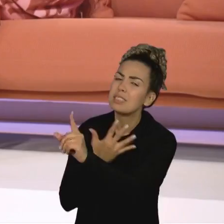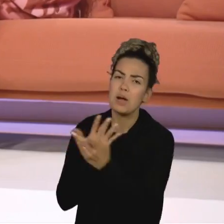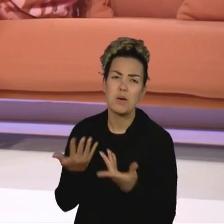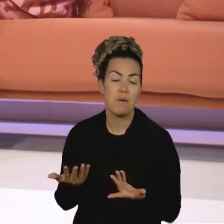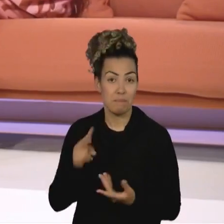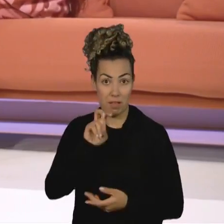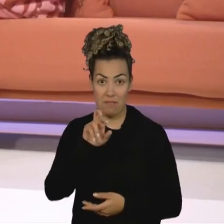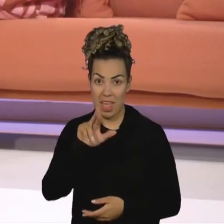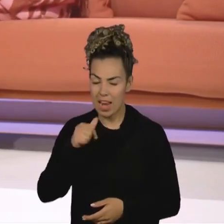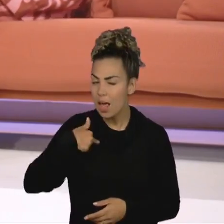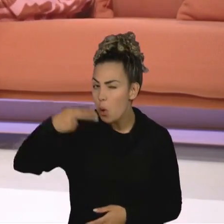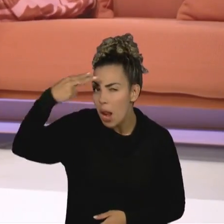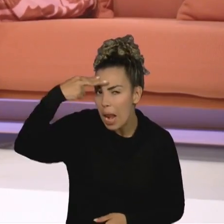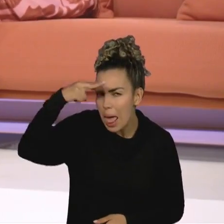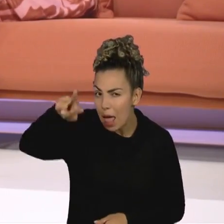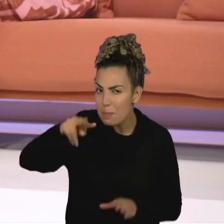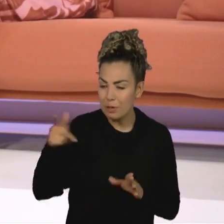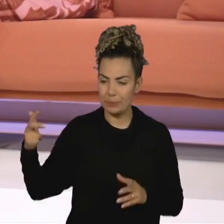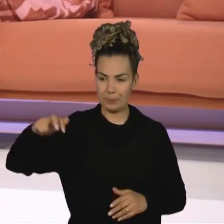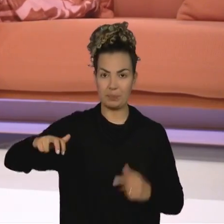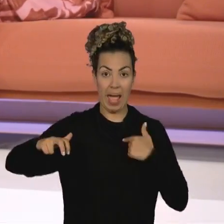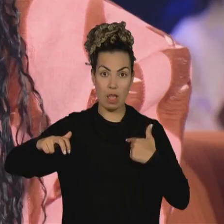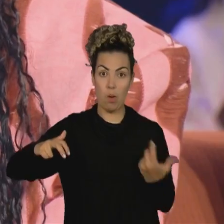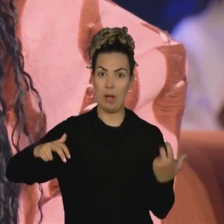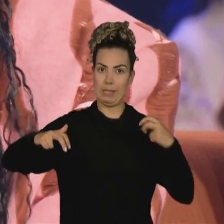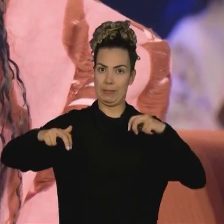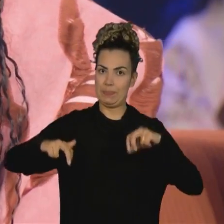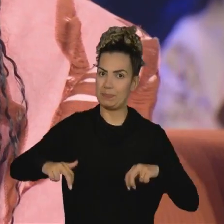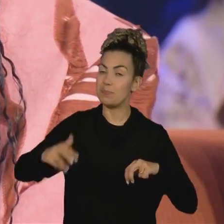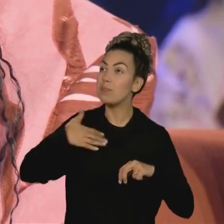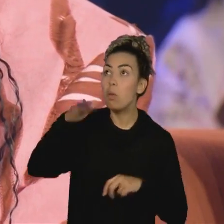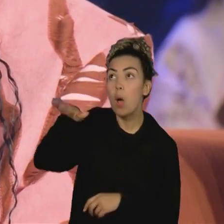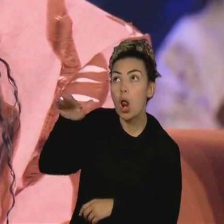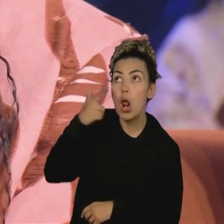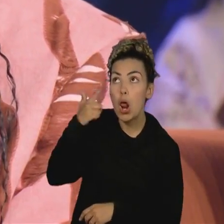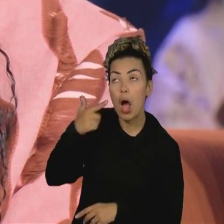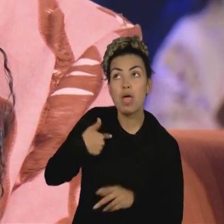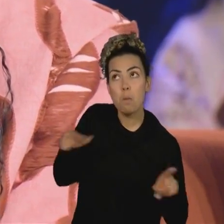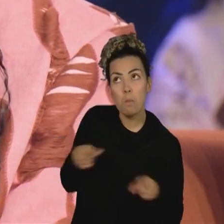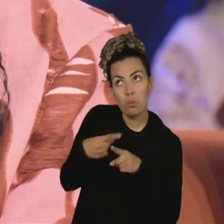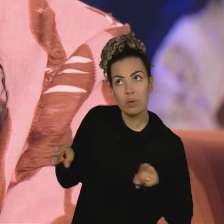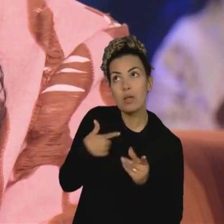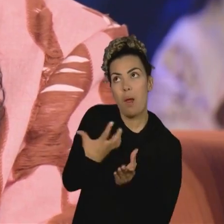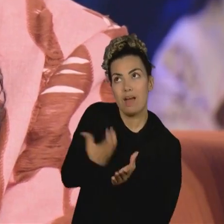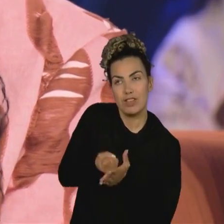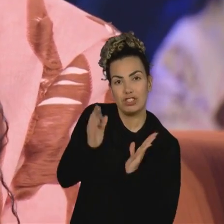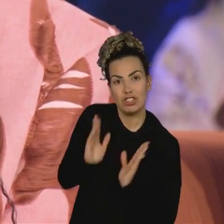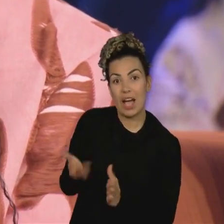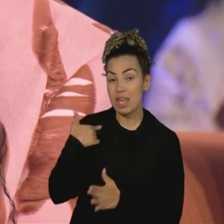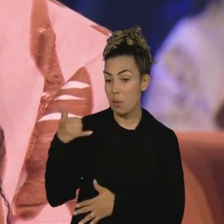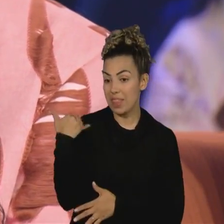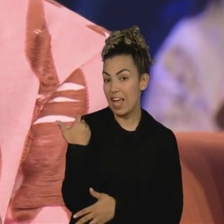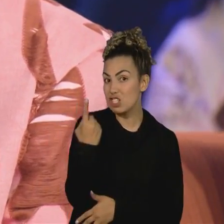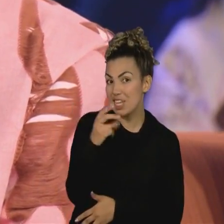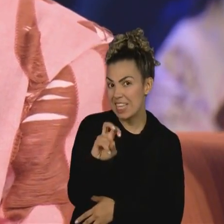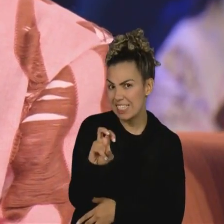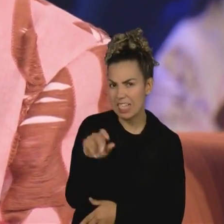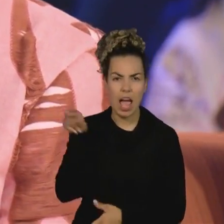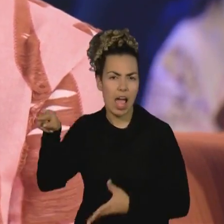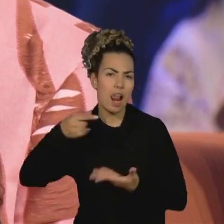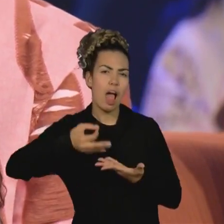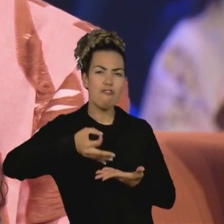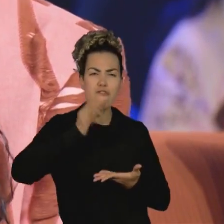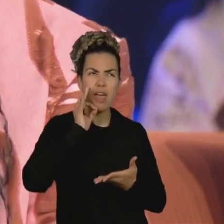vez que eu sentei com ela para contar que eu tinha gravado uma música. Eu tinha 15 anos, e aí ela estava tomando café, ou ela